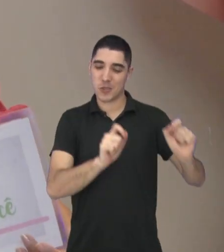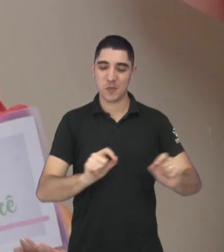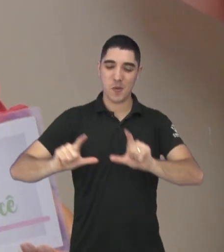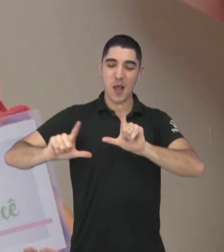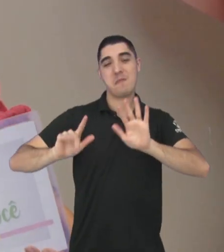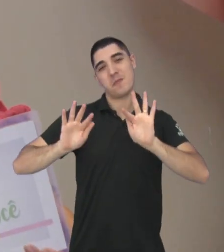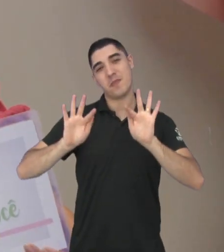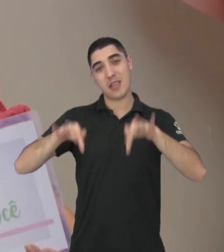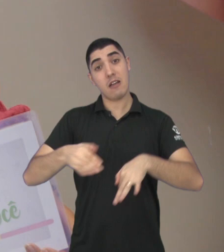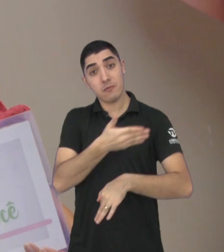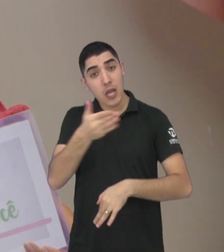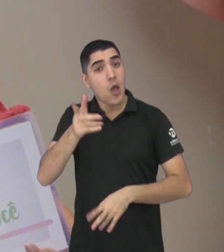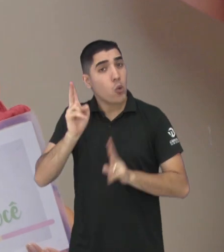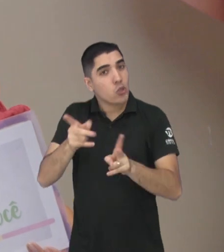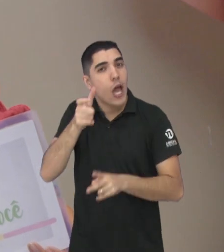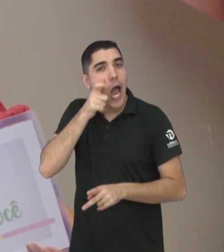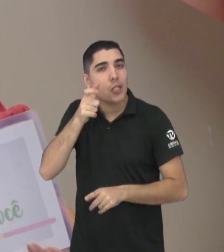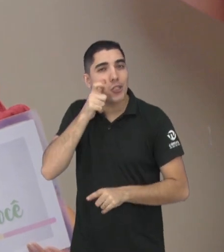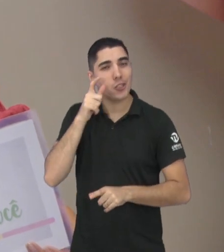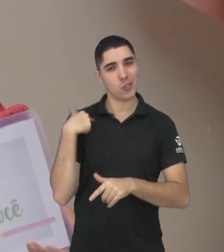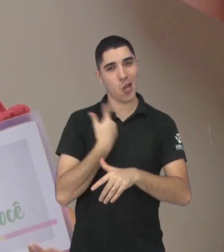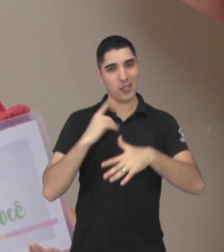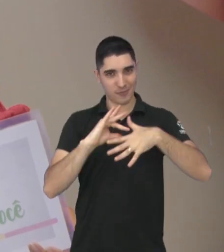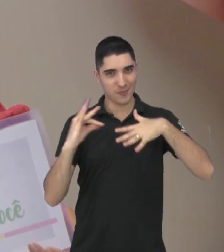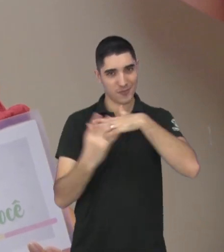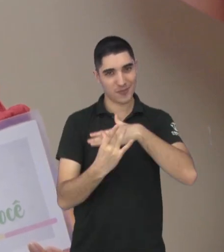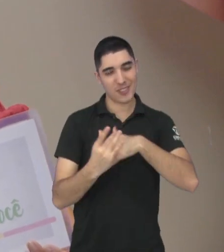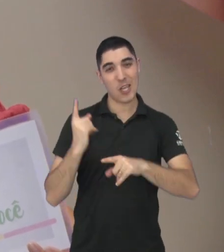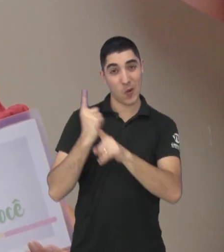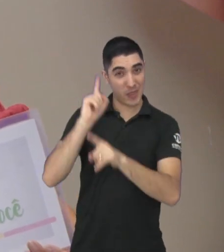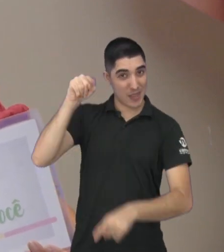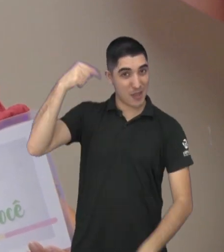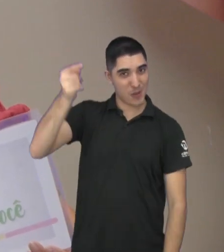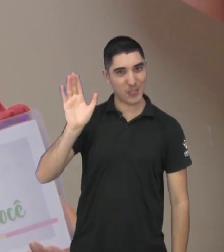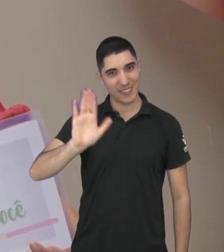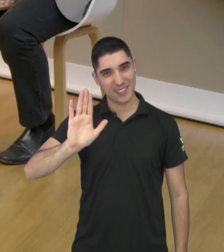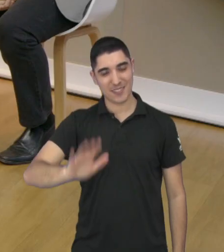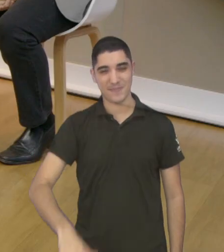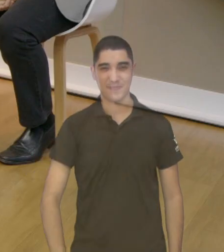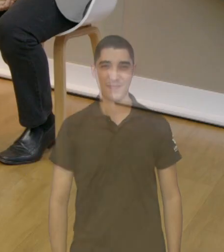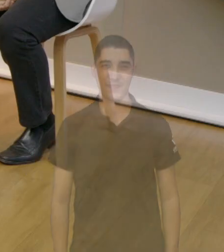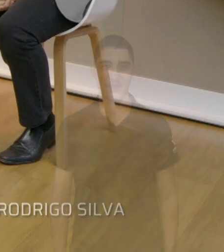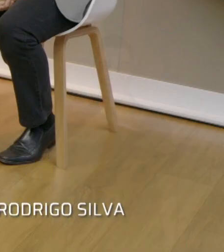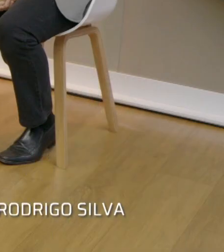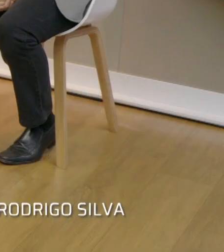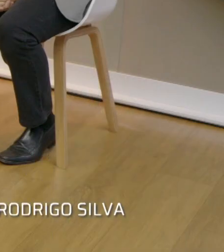de hoje fica por aqui. Acompanhe a gente nas nossas redes sociais. Até a próxima!